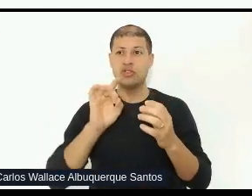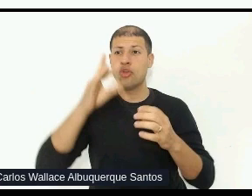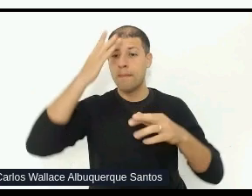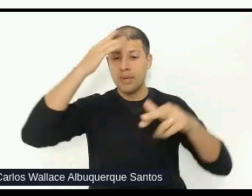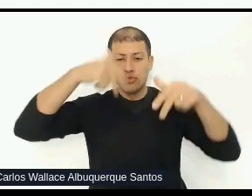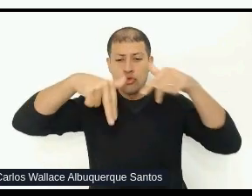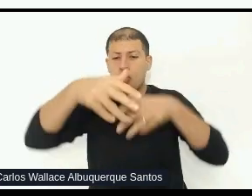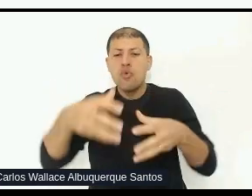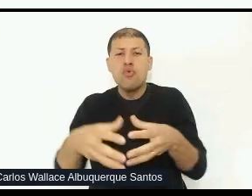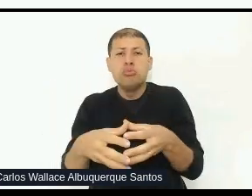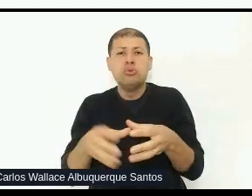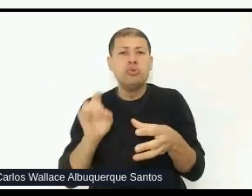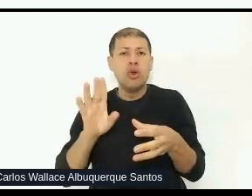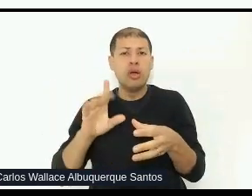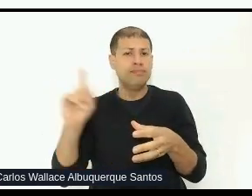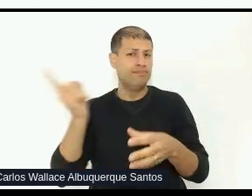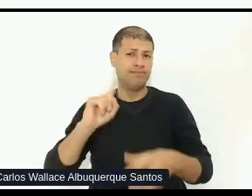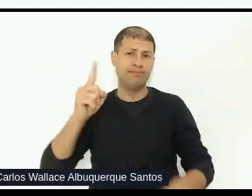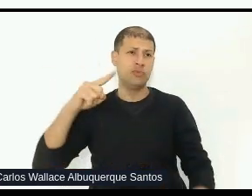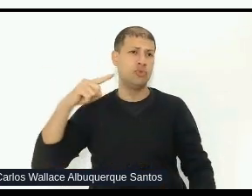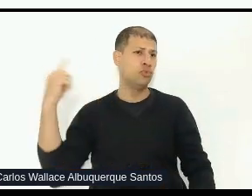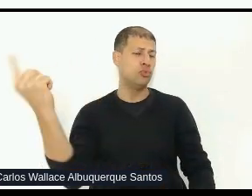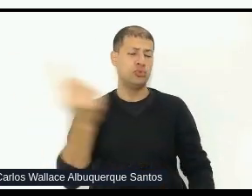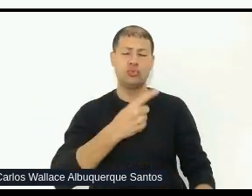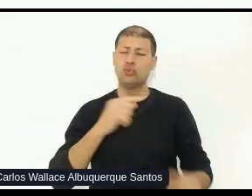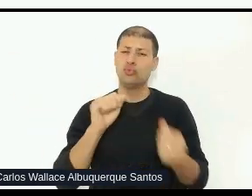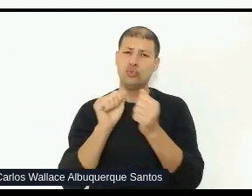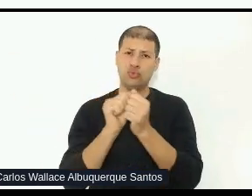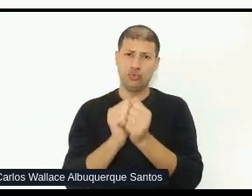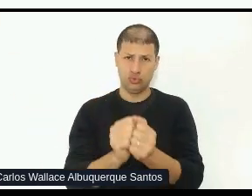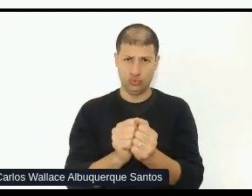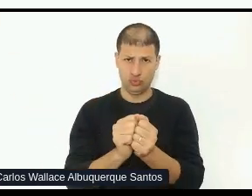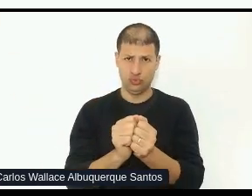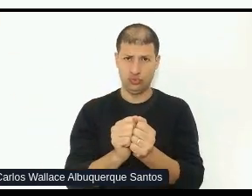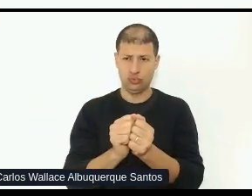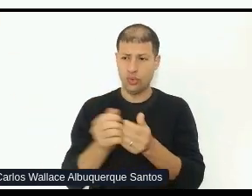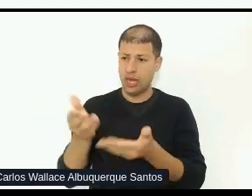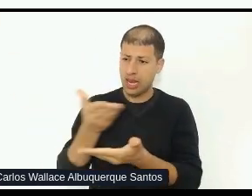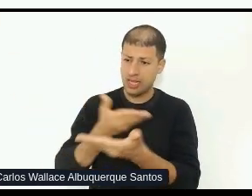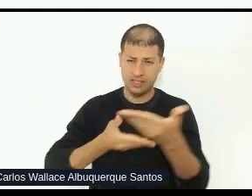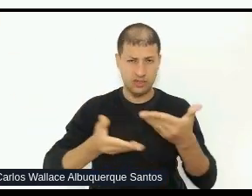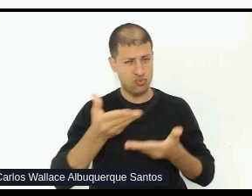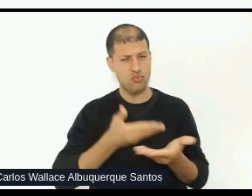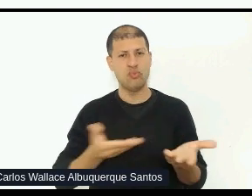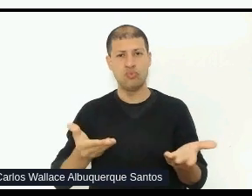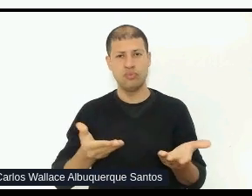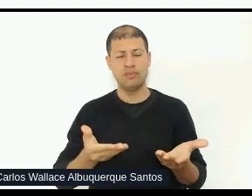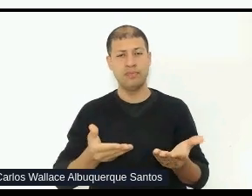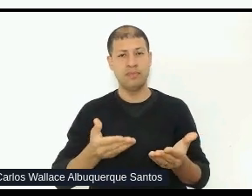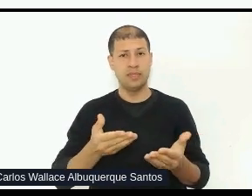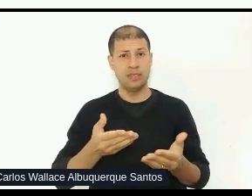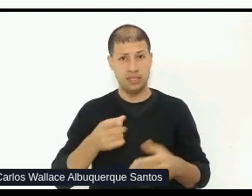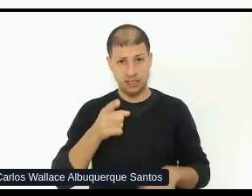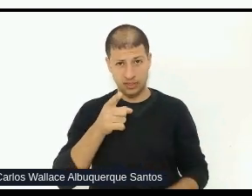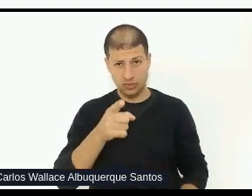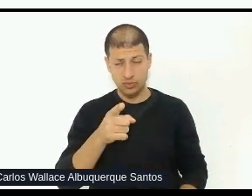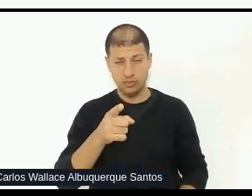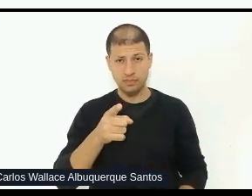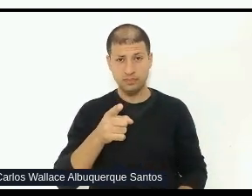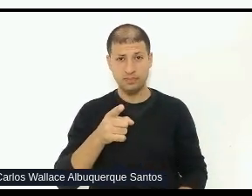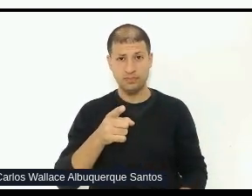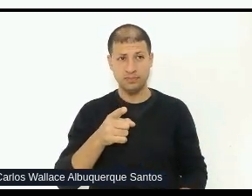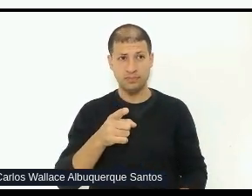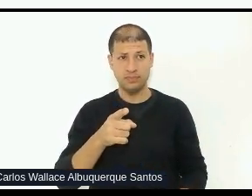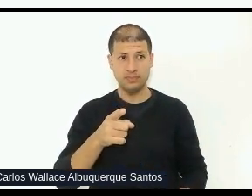pessoas, é todos nós juntos em relação. E com isso, ninguém